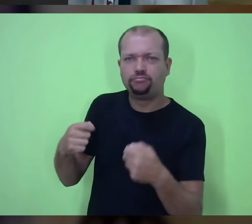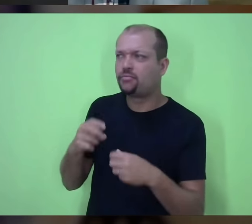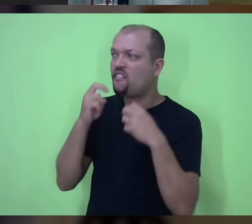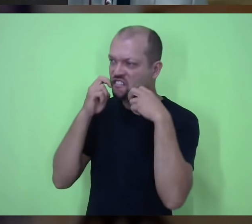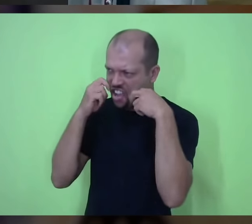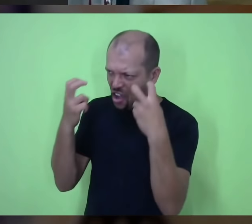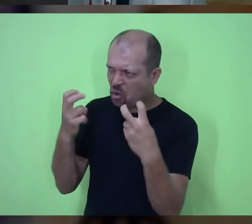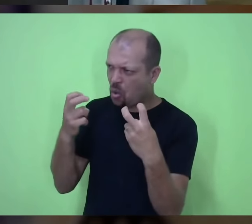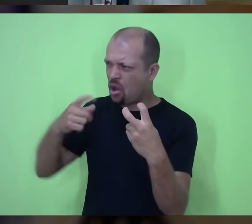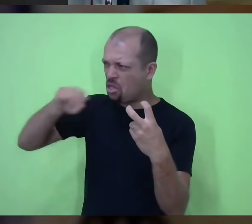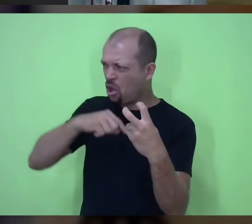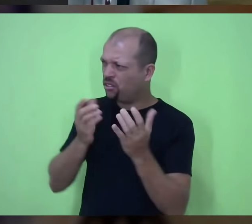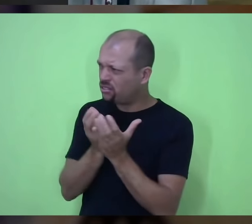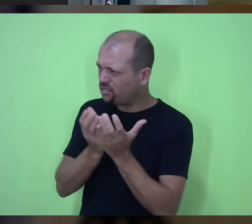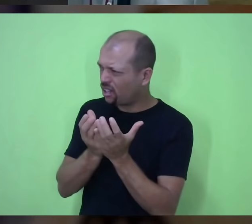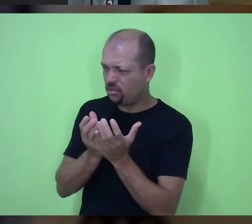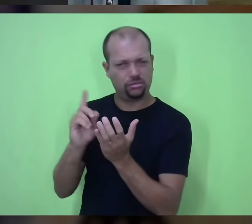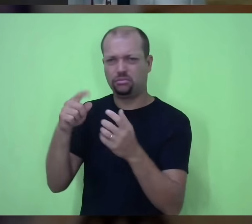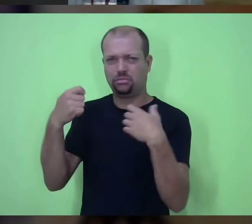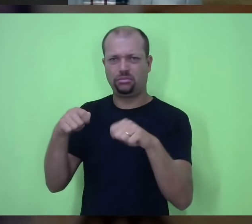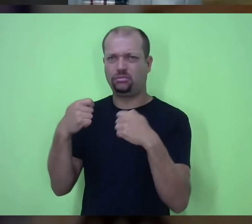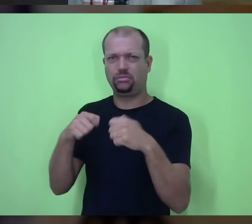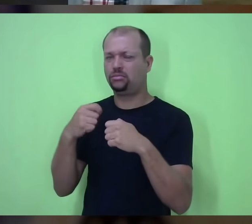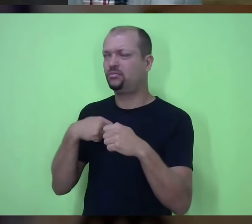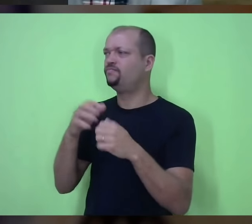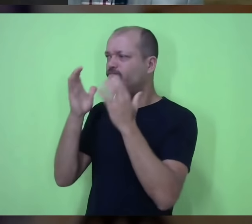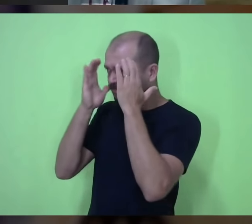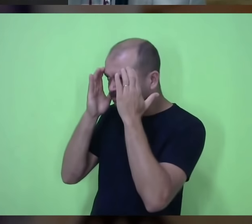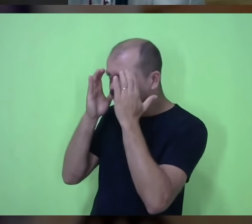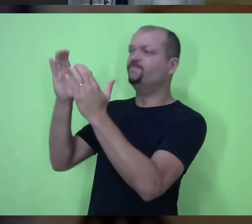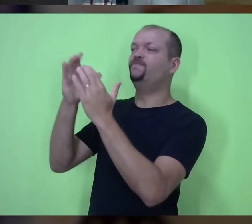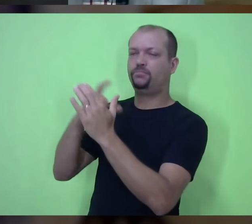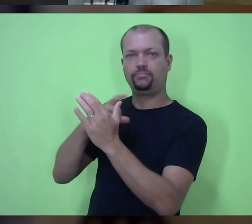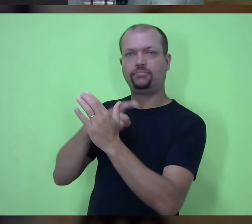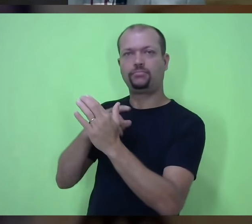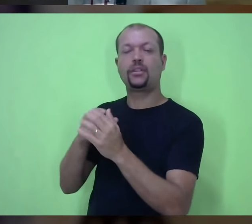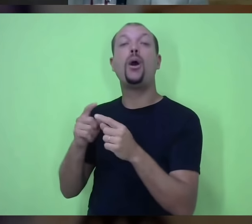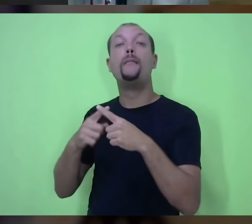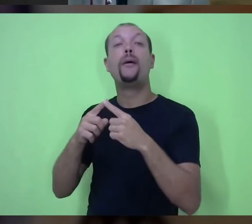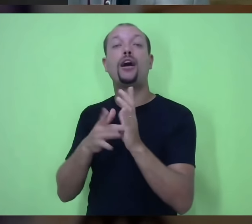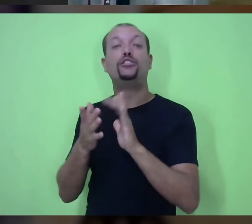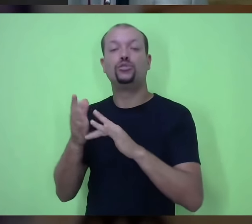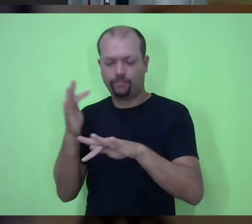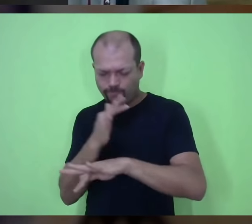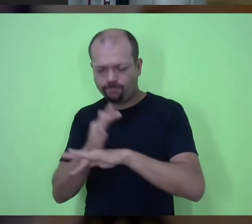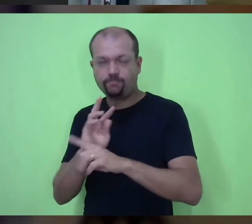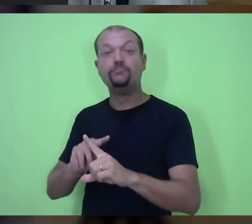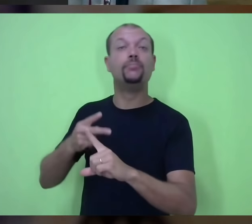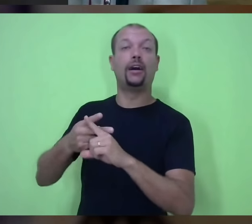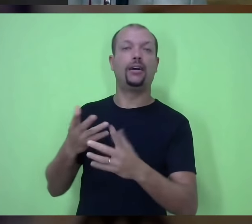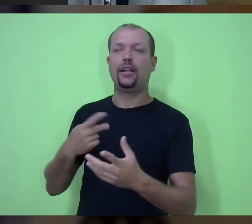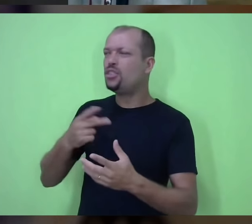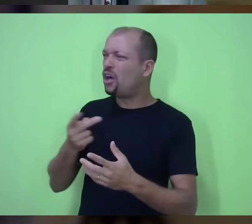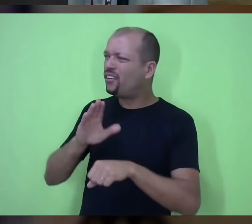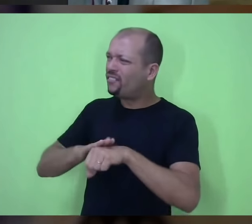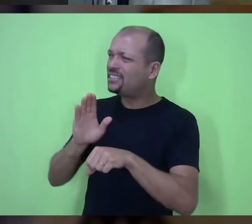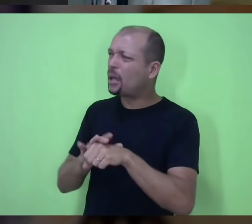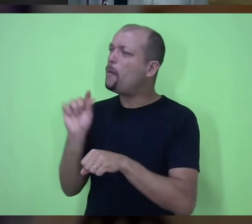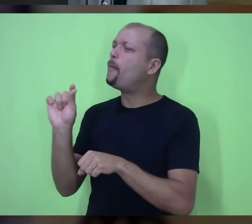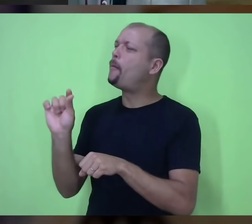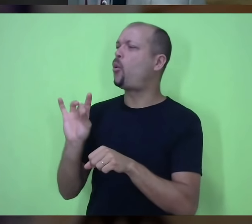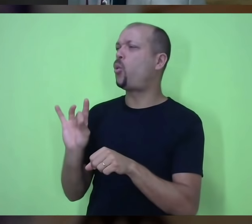ou pelo menos vergonha de sermos cristãos, de seguirmos a Cristo, de mantermos nossa vida em seus caminhos, porque Cristo fez muito mais. O que nós estamos fazendo